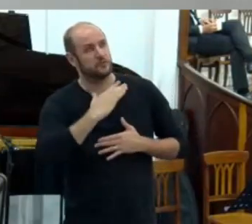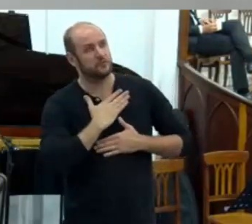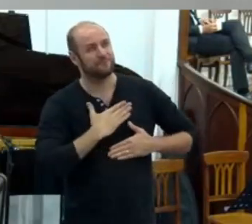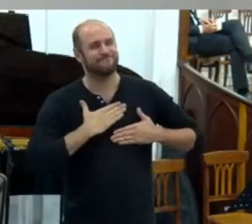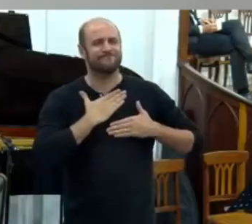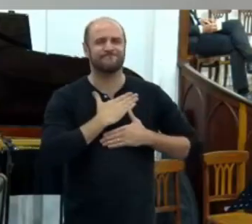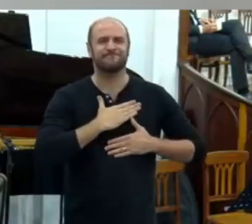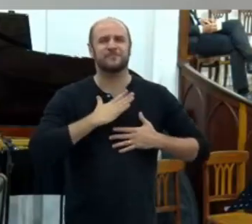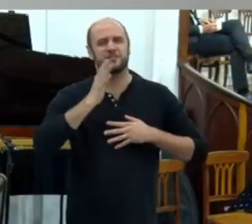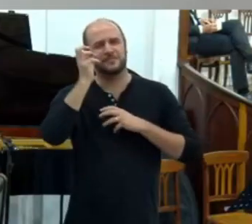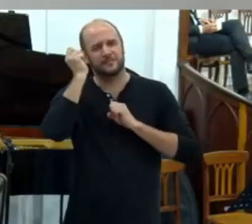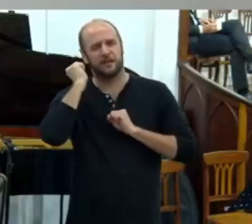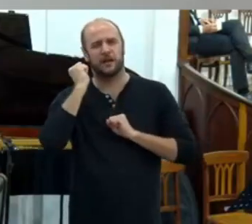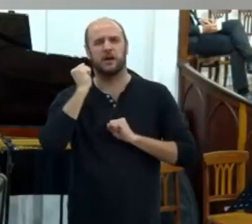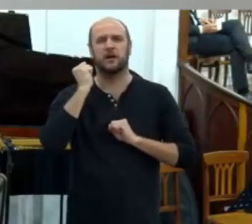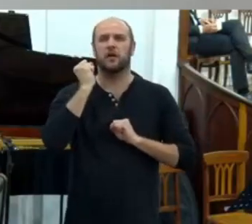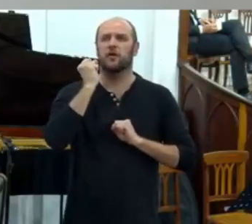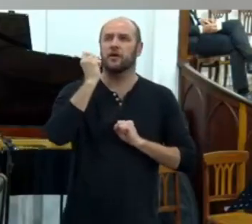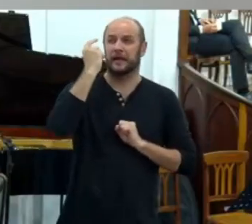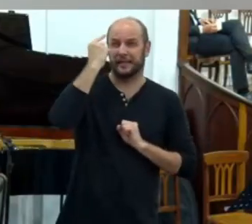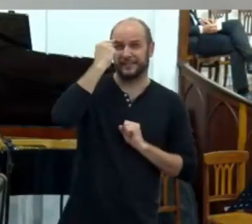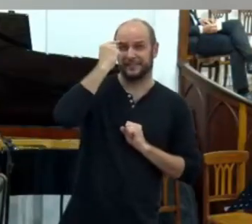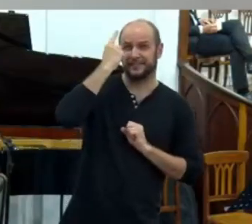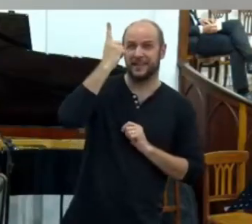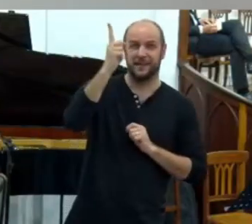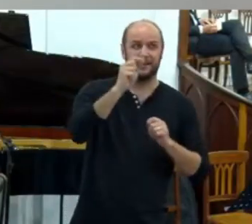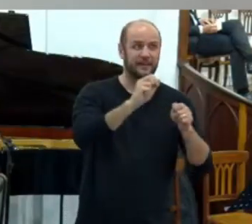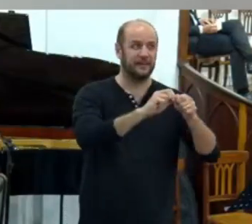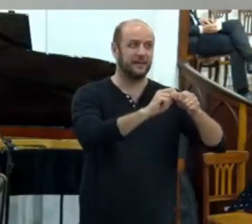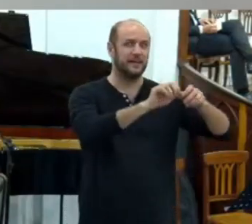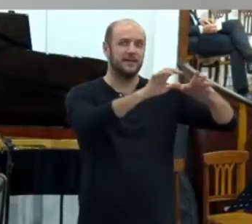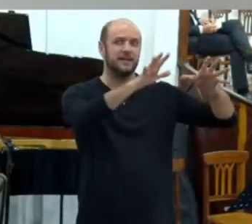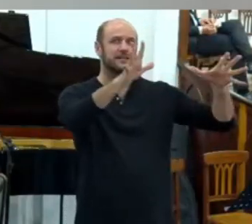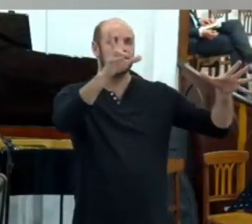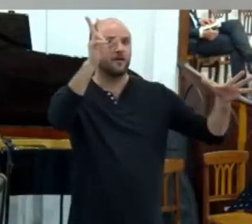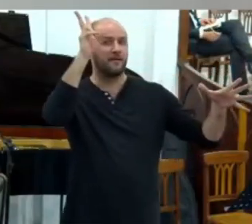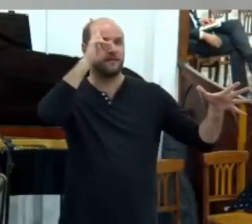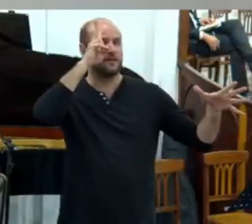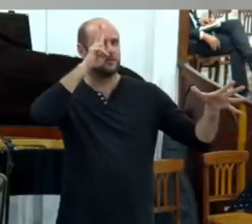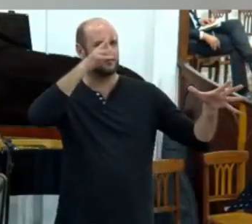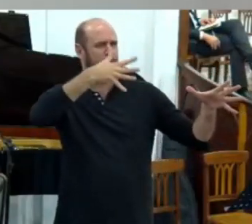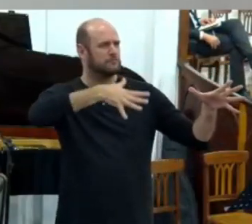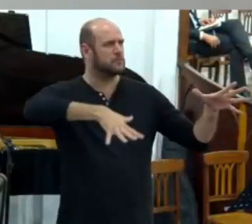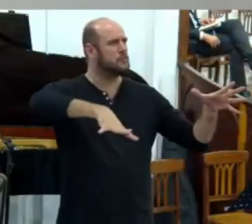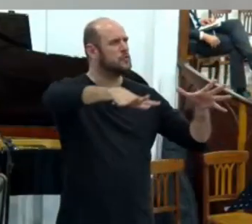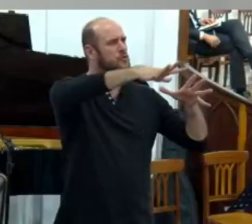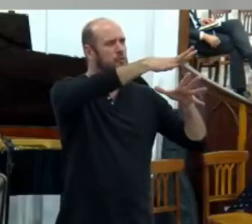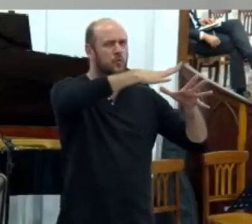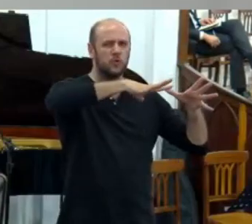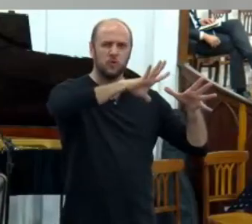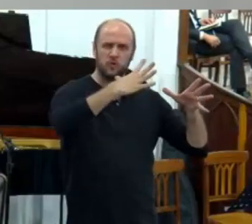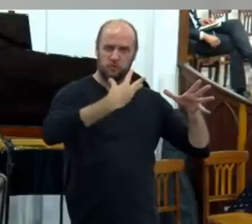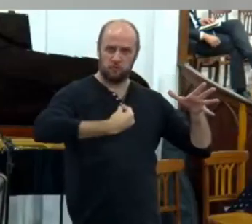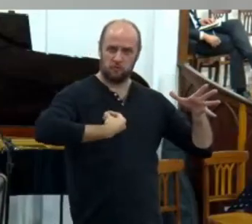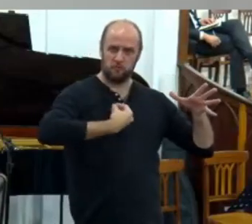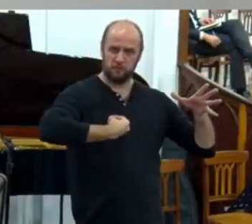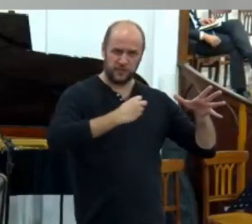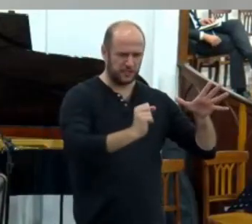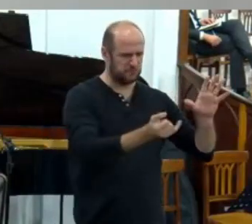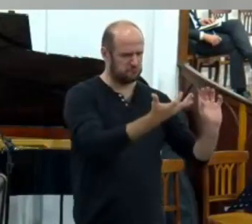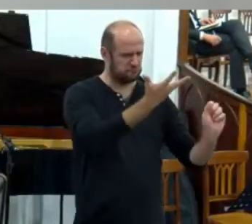nos remete ao cenário da criação, onde tudo está caminhando e se